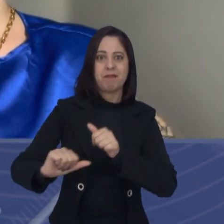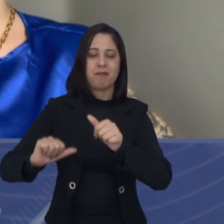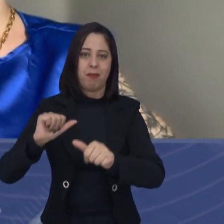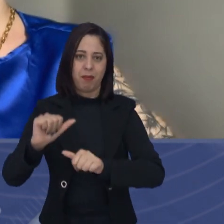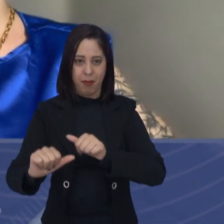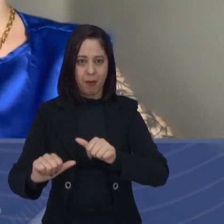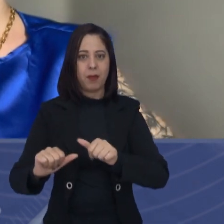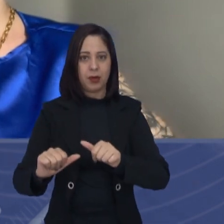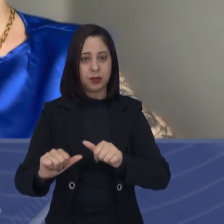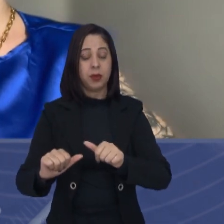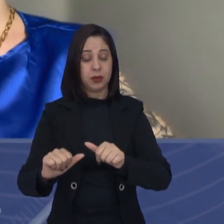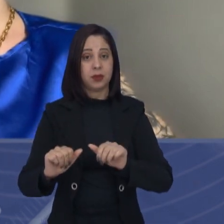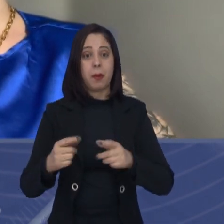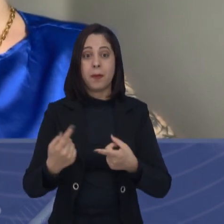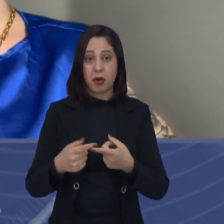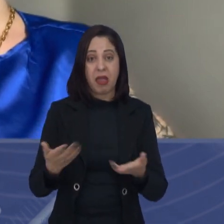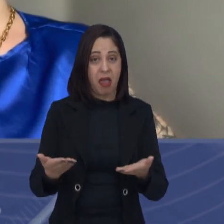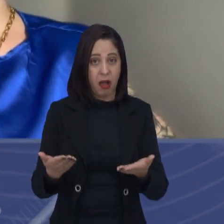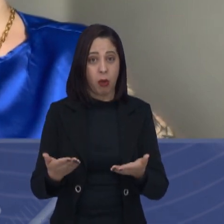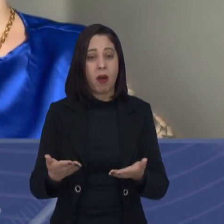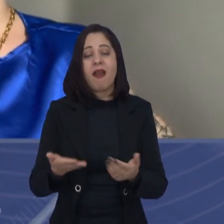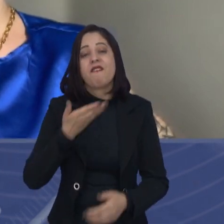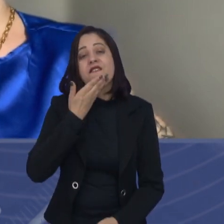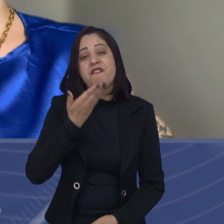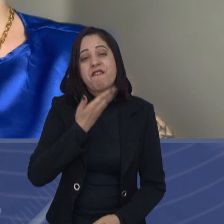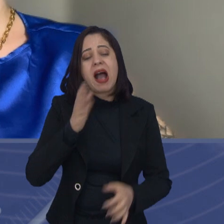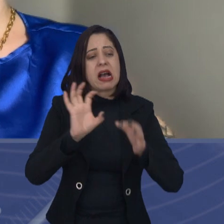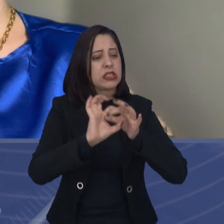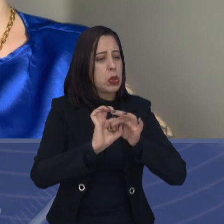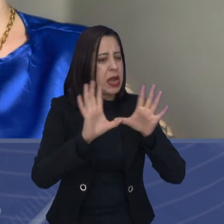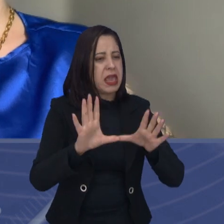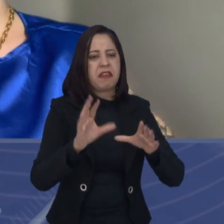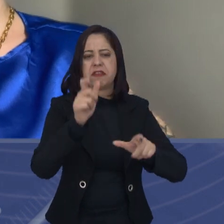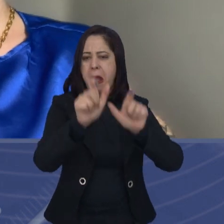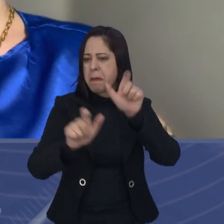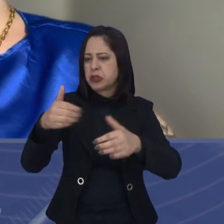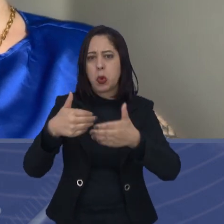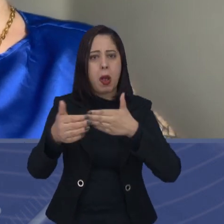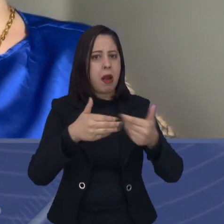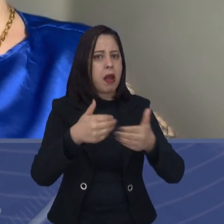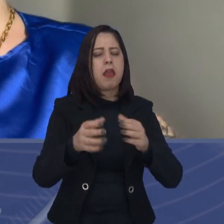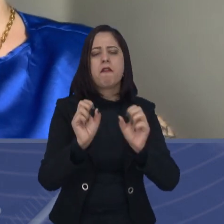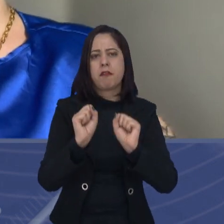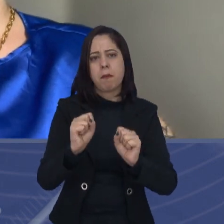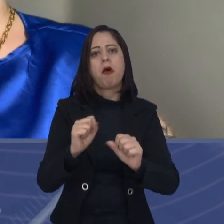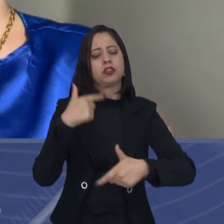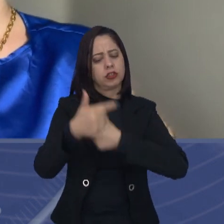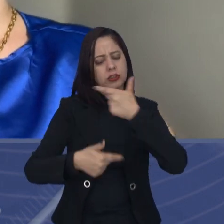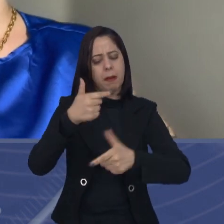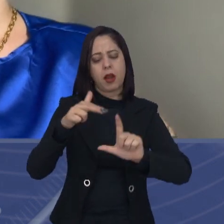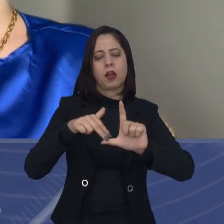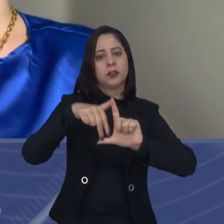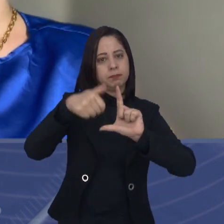uma forma interessante porque democratiza esse acesso às pessoas, né? Mais pessoas têm acesso, o que é muito importante,